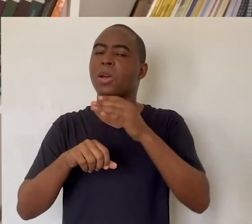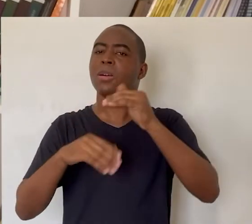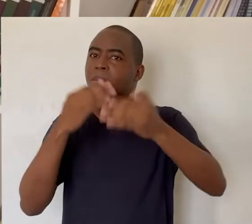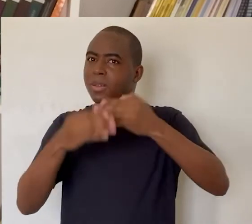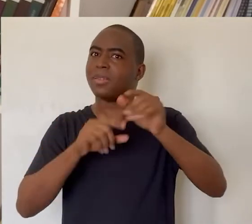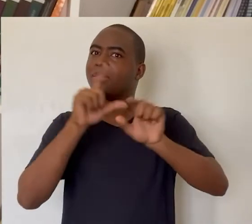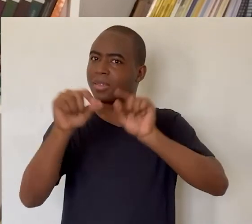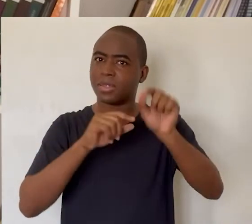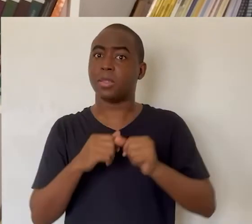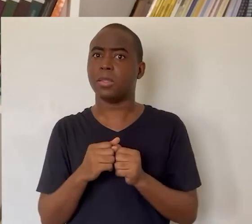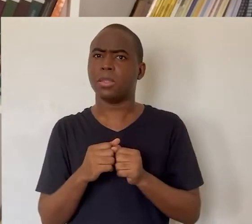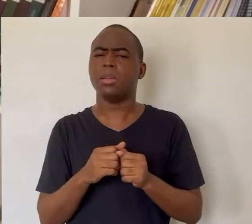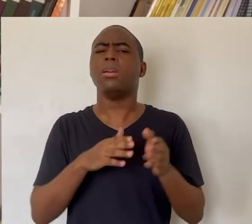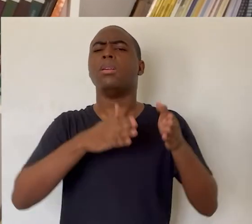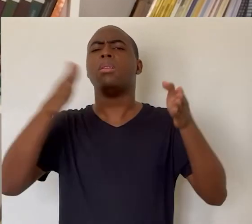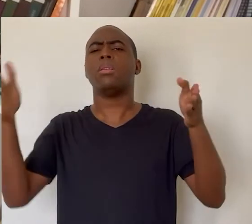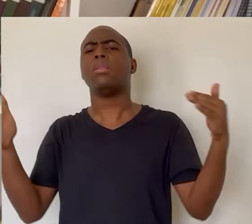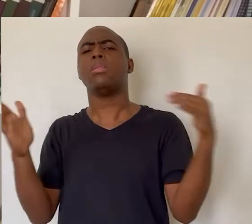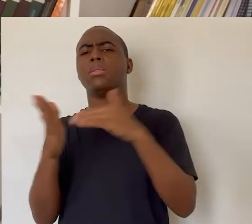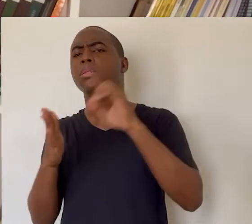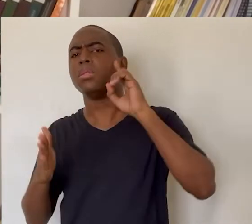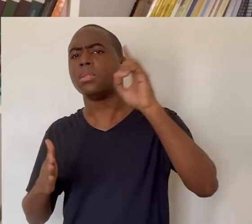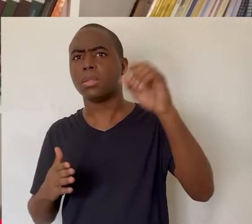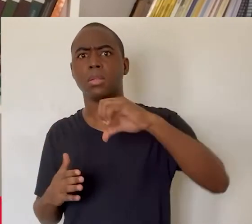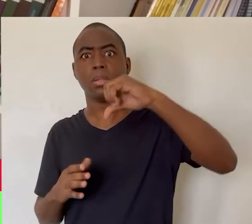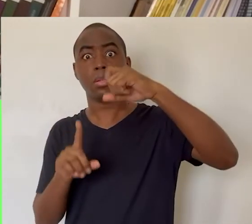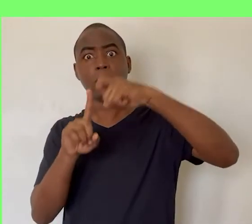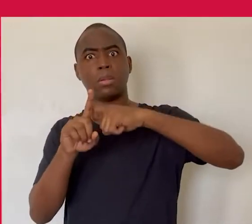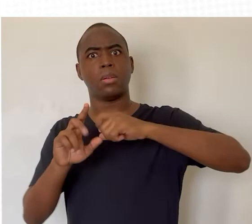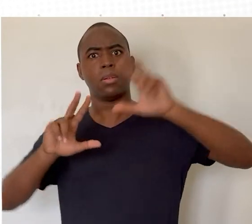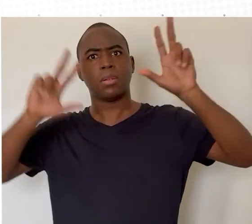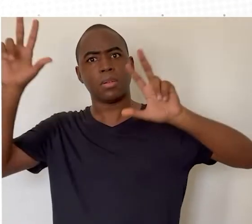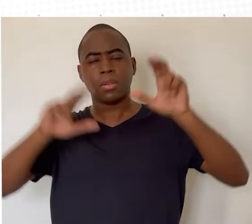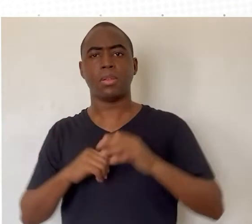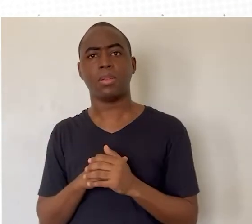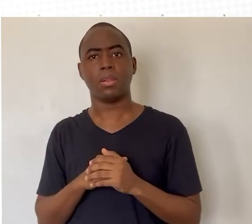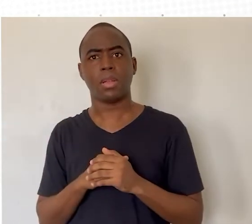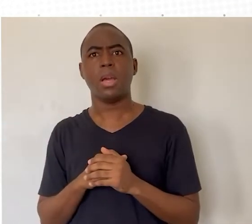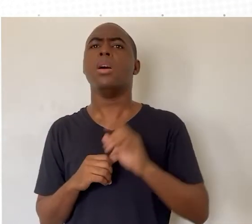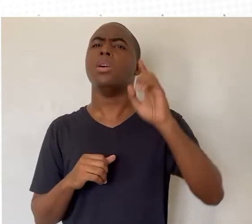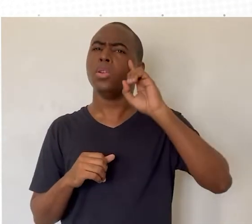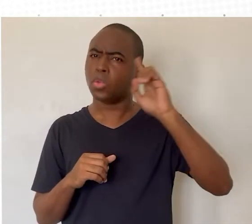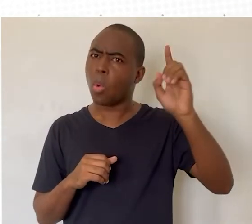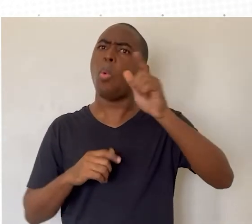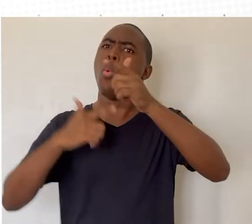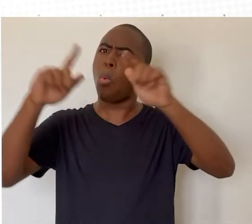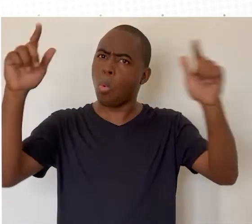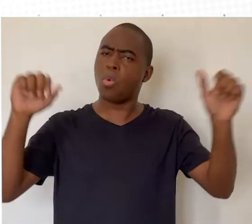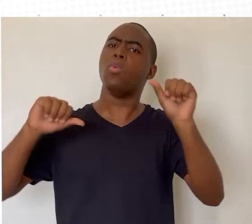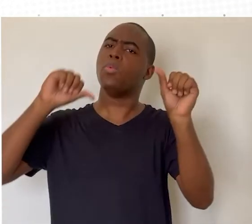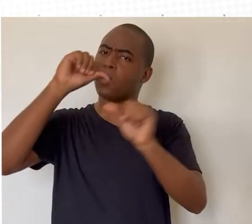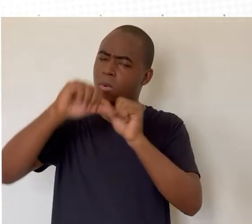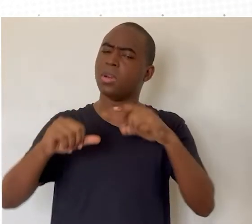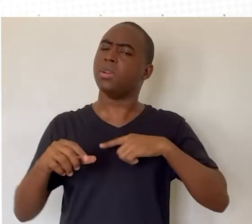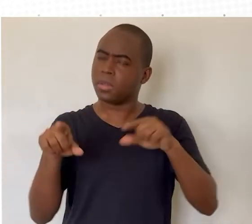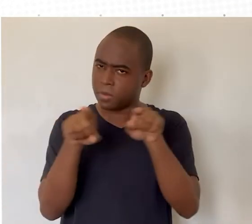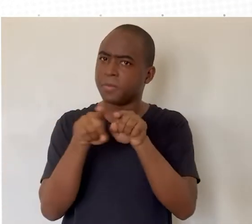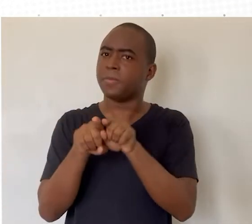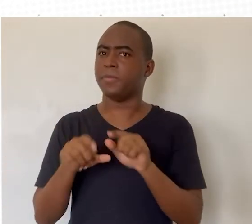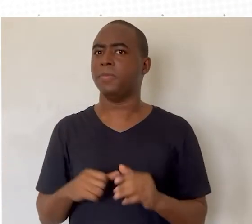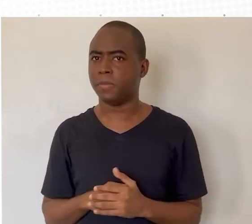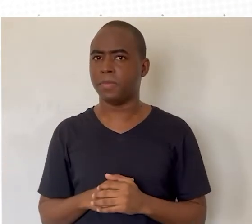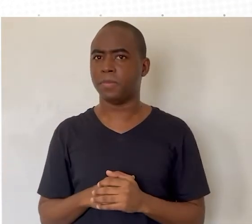O prazo final para a submissão das propostas foi prorrogado para 9 de fevereiro, alterando também outras datas previstas no